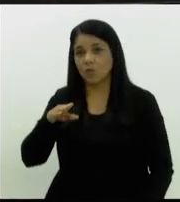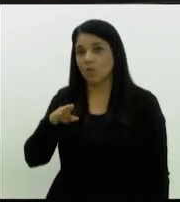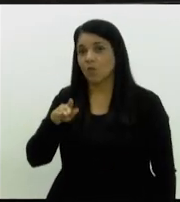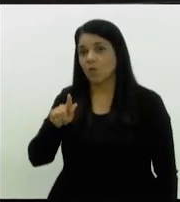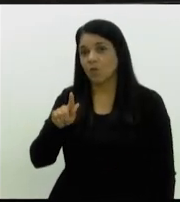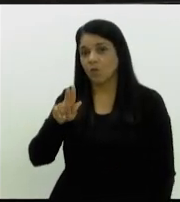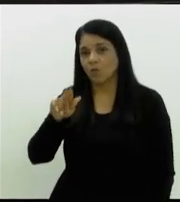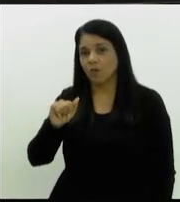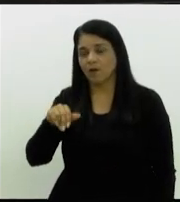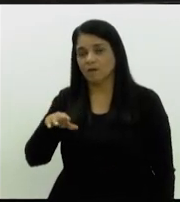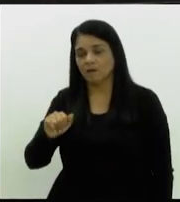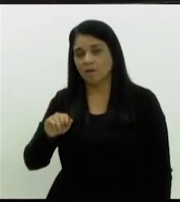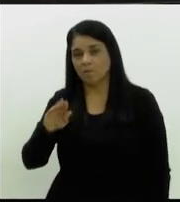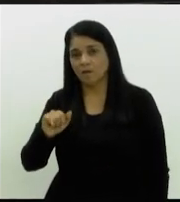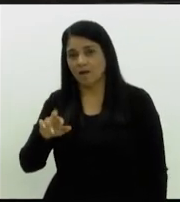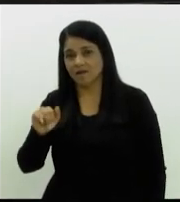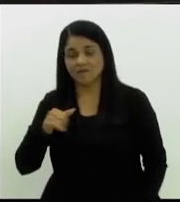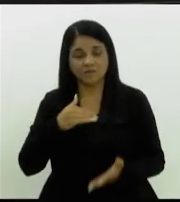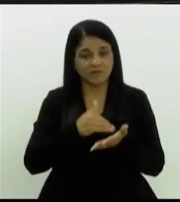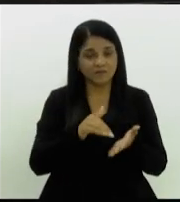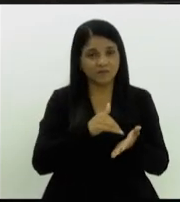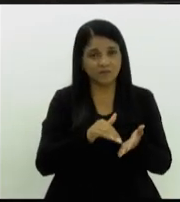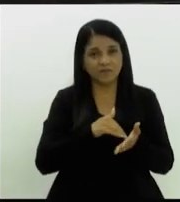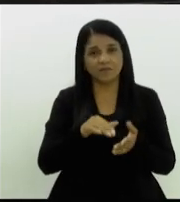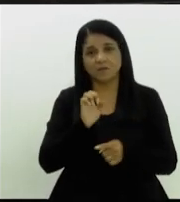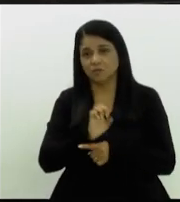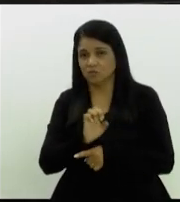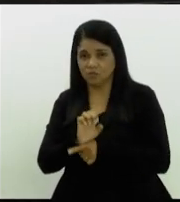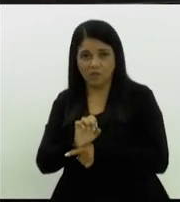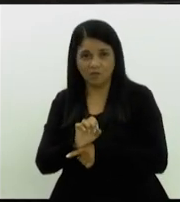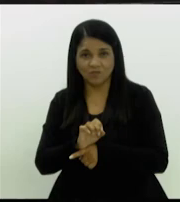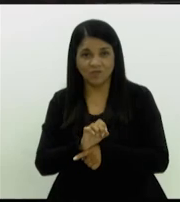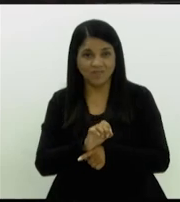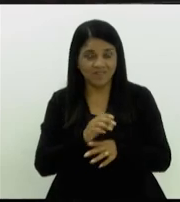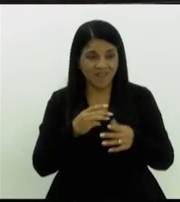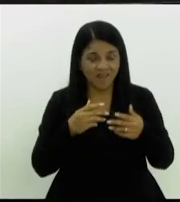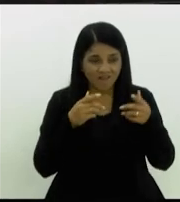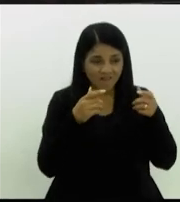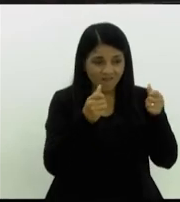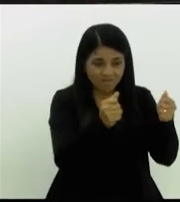de Estado, e não ali na frente do complexo